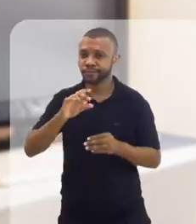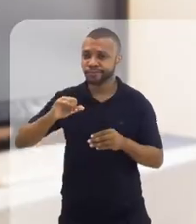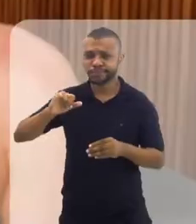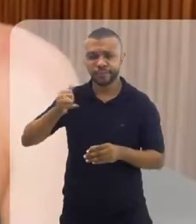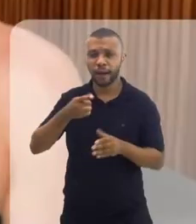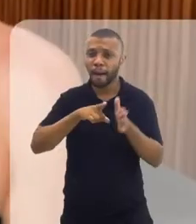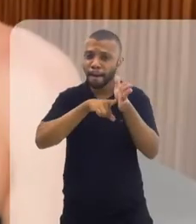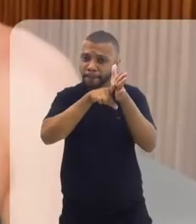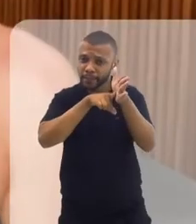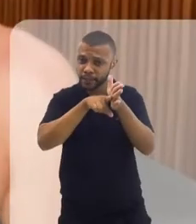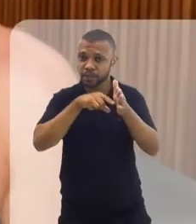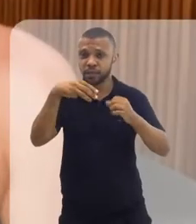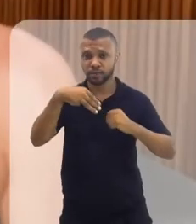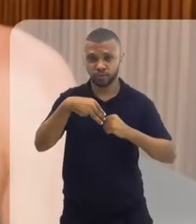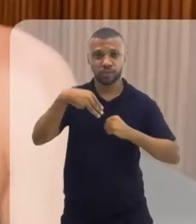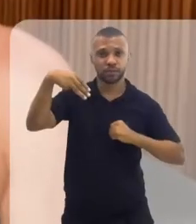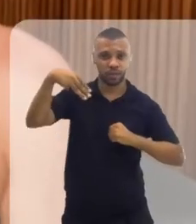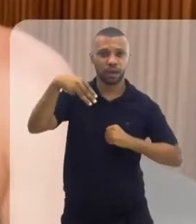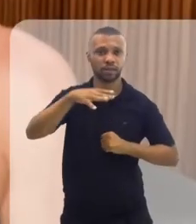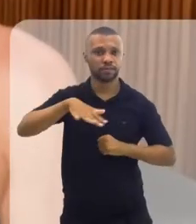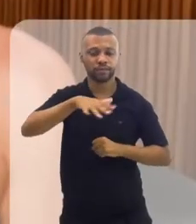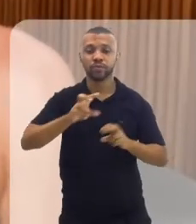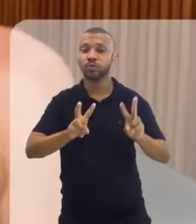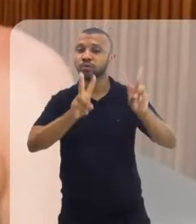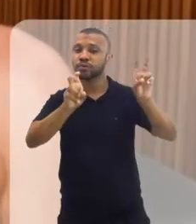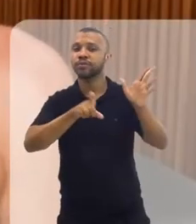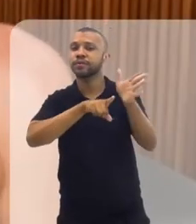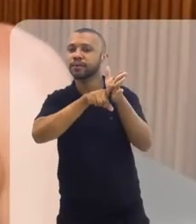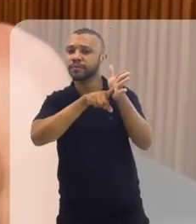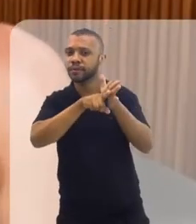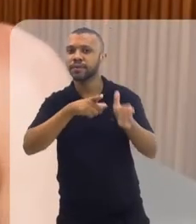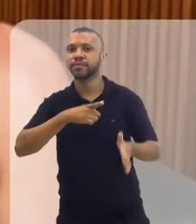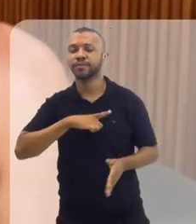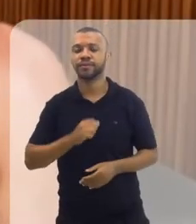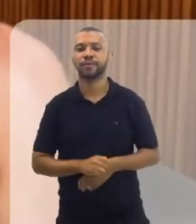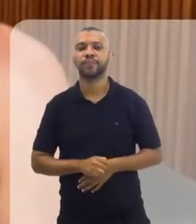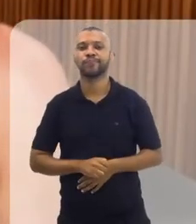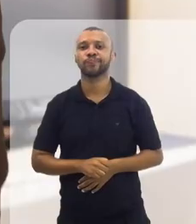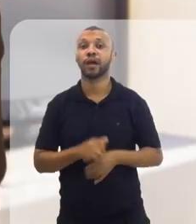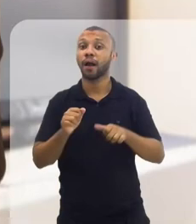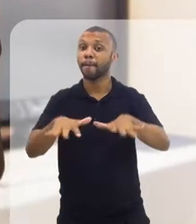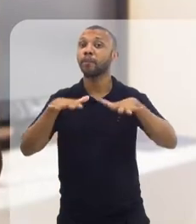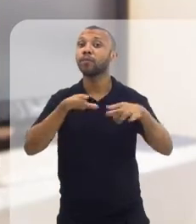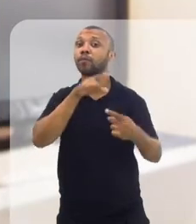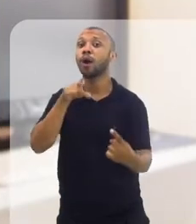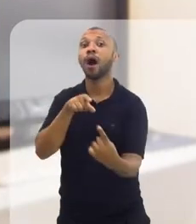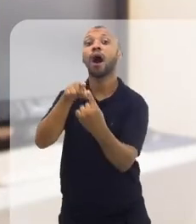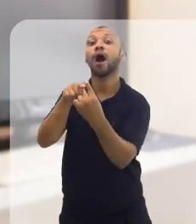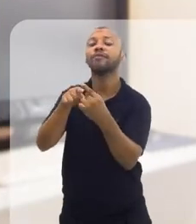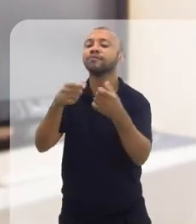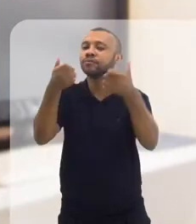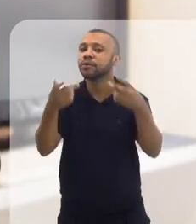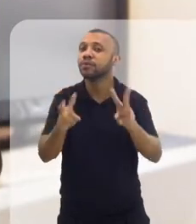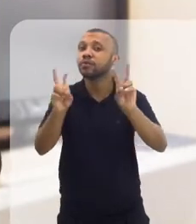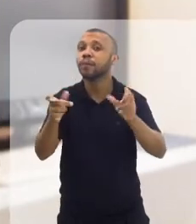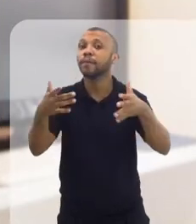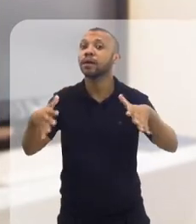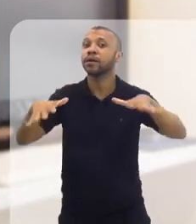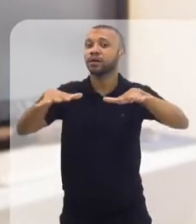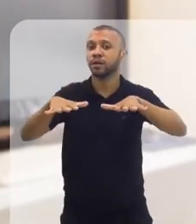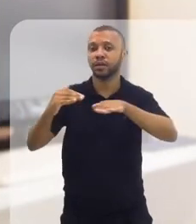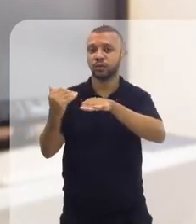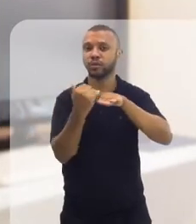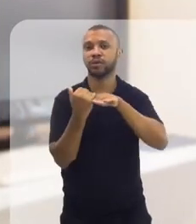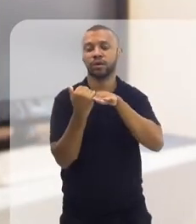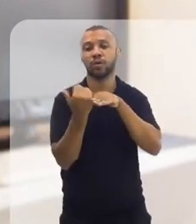rapidamente, numa pesquisa que eu fiz de mestrado, o título da pesquisa tinha público-alvo, e eu estava falando de